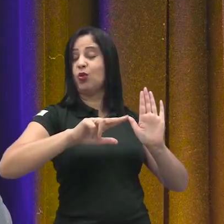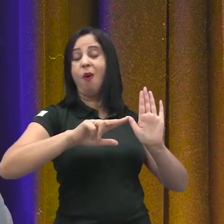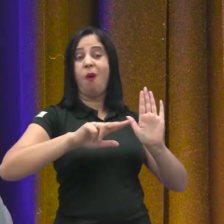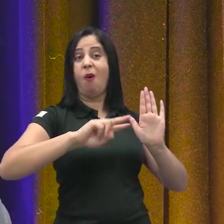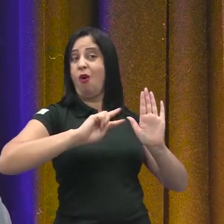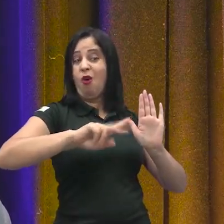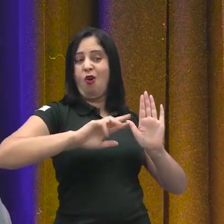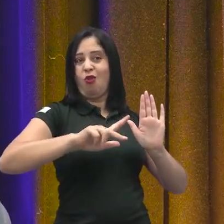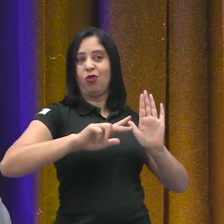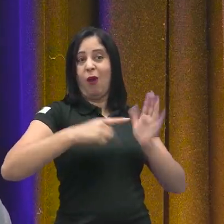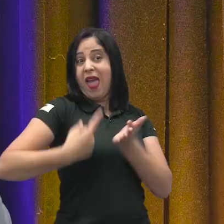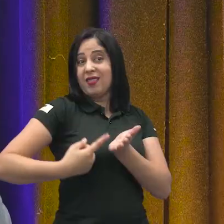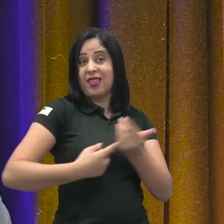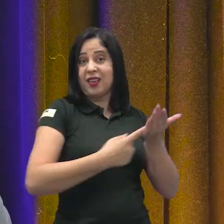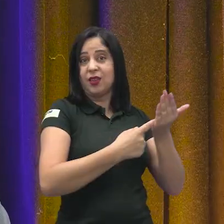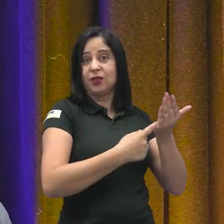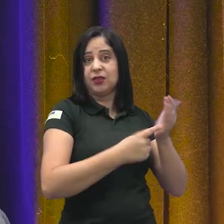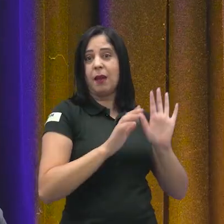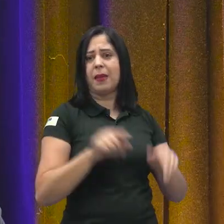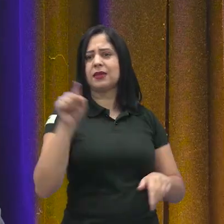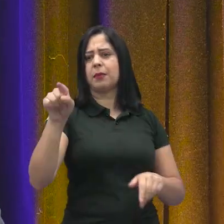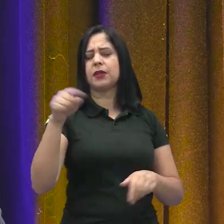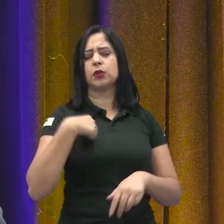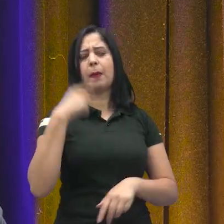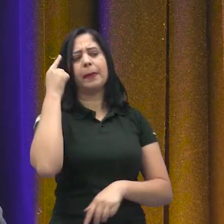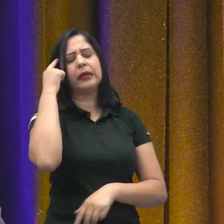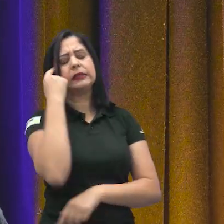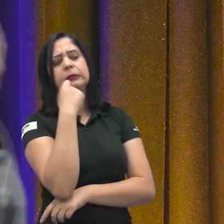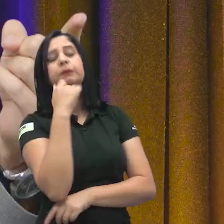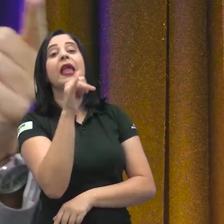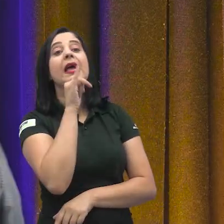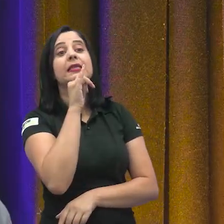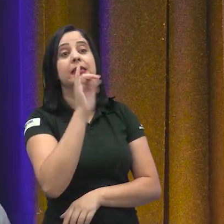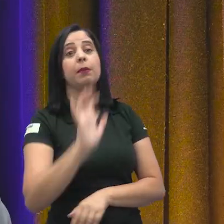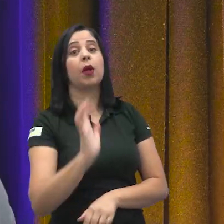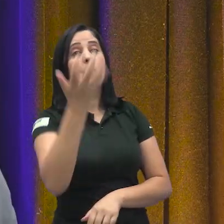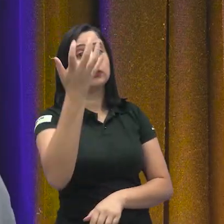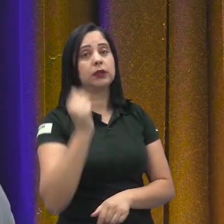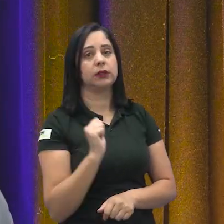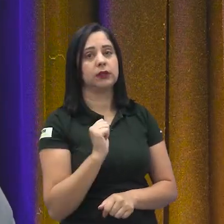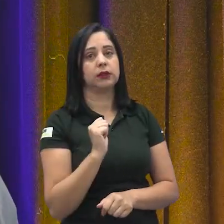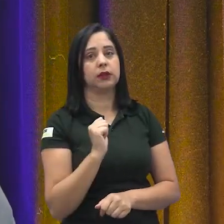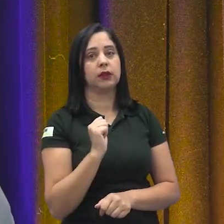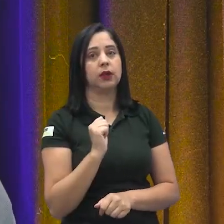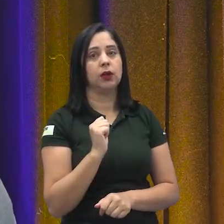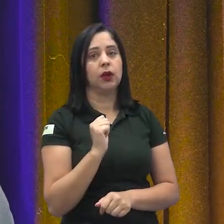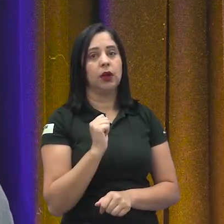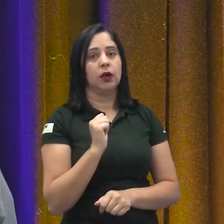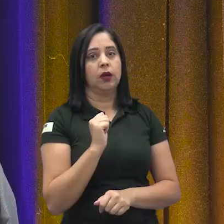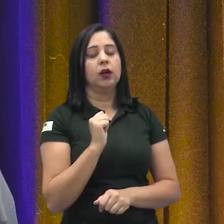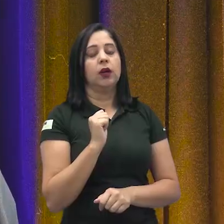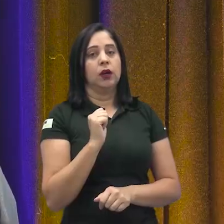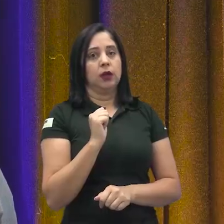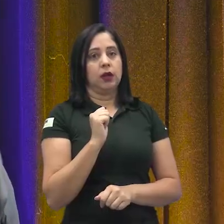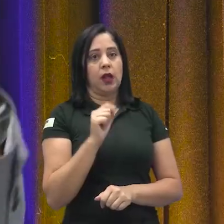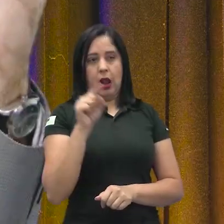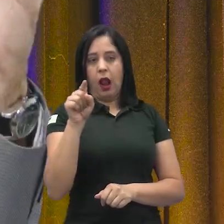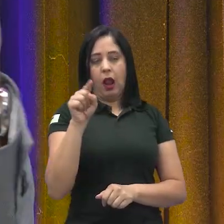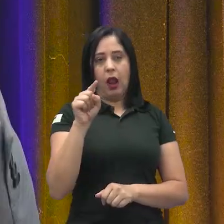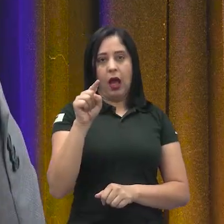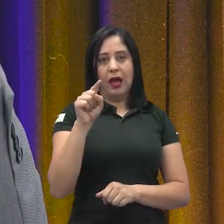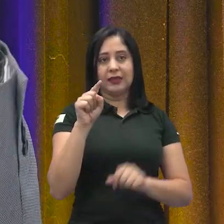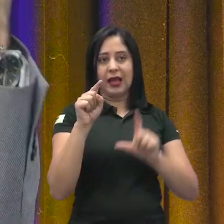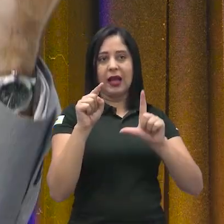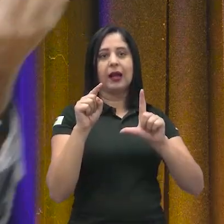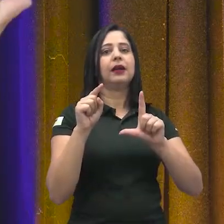do armazém vendo aquilo ali o dia inteiro e fala, por que é assim? Né? Vou dar um exemplo, um projeto vencedor que eu sempre cito. A gente, na